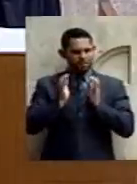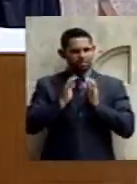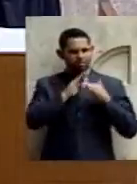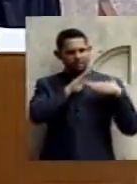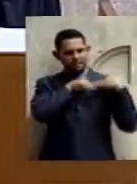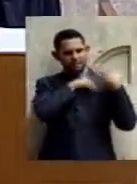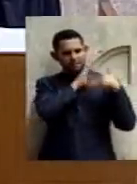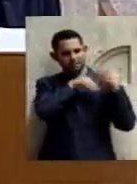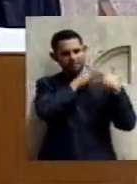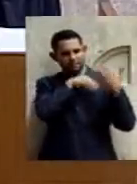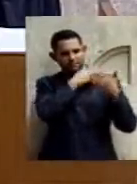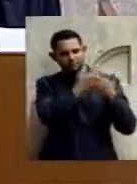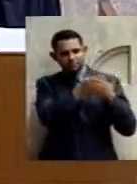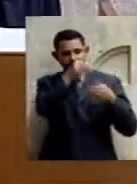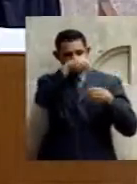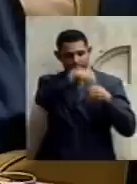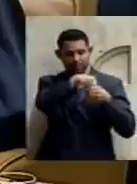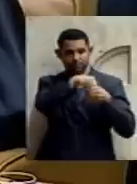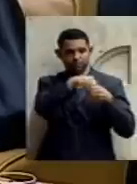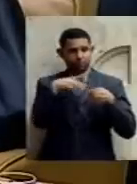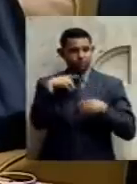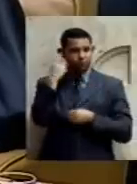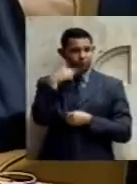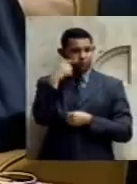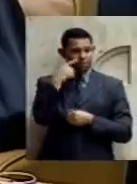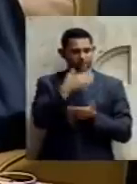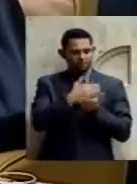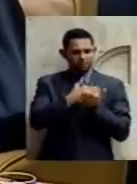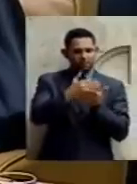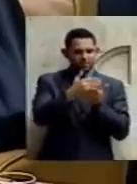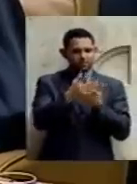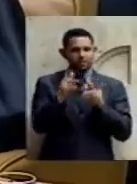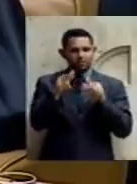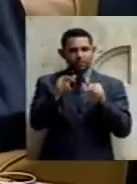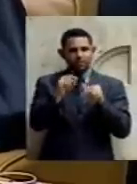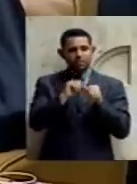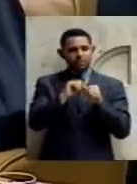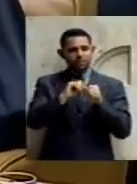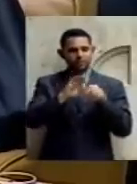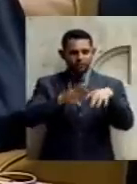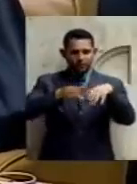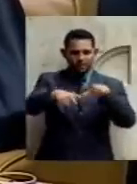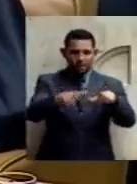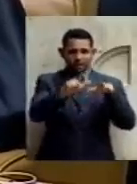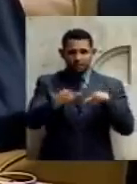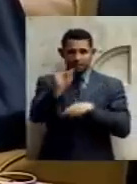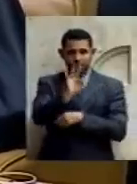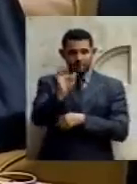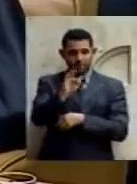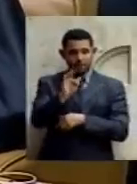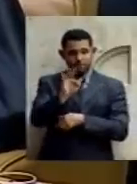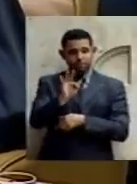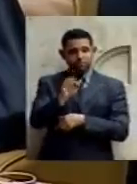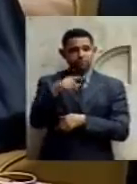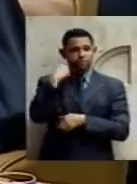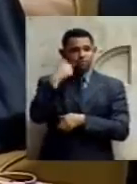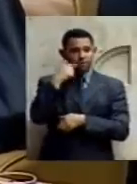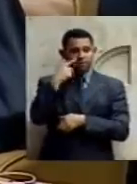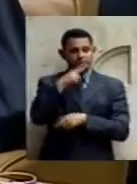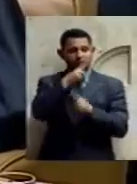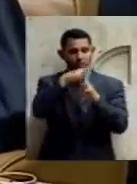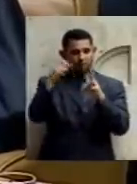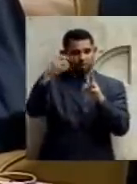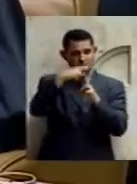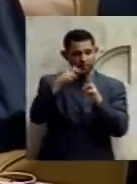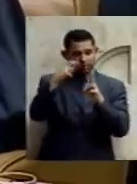trajetória acadêmica no direito iniciou-se com a obtenção de título de bacharel pela Faculdade de Direito da Universidade de